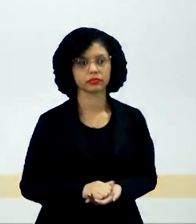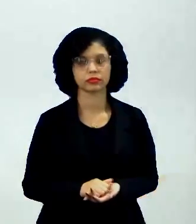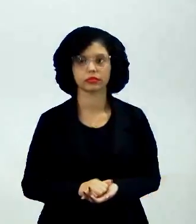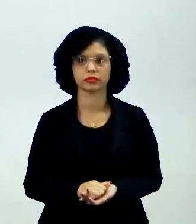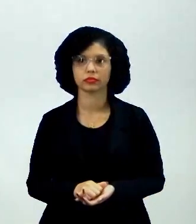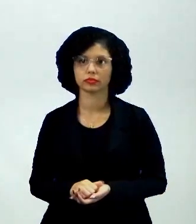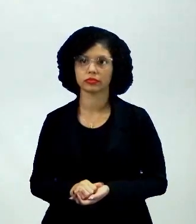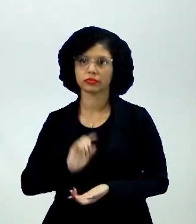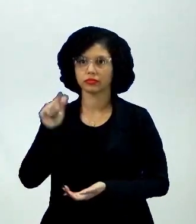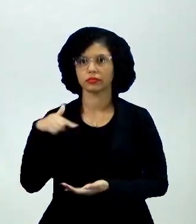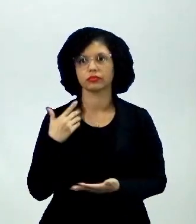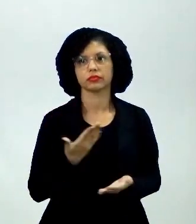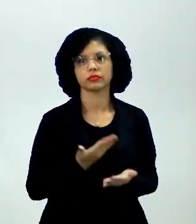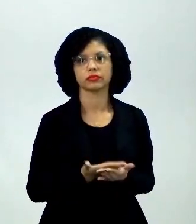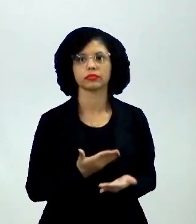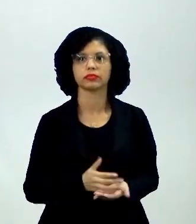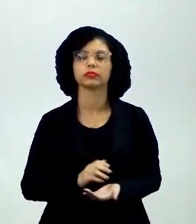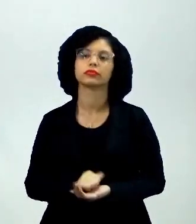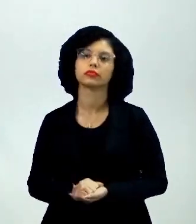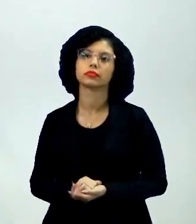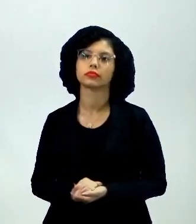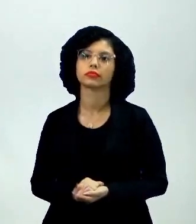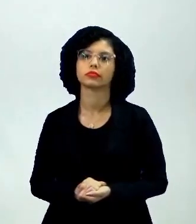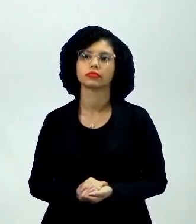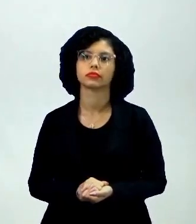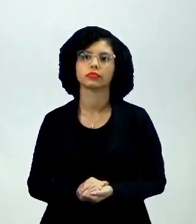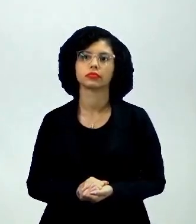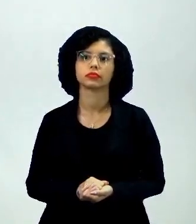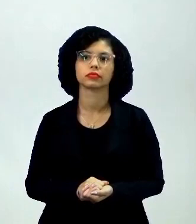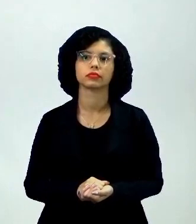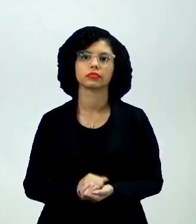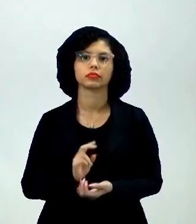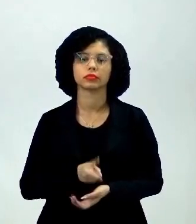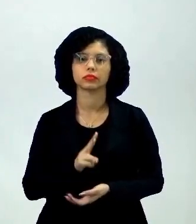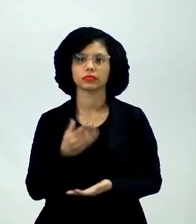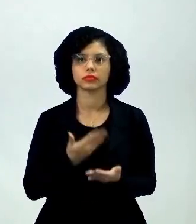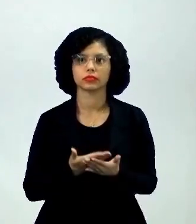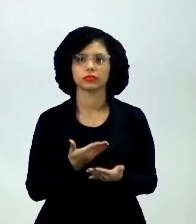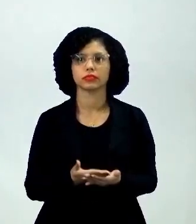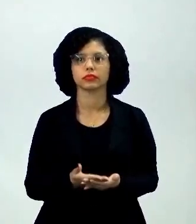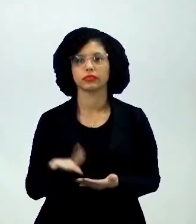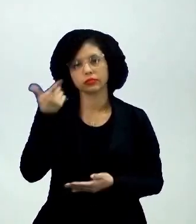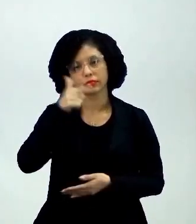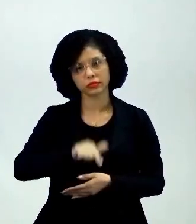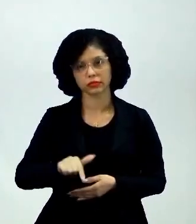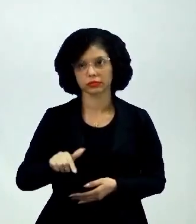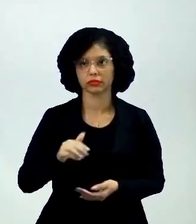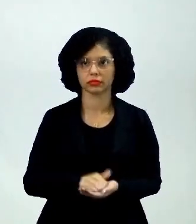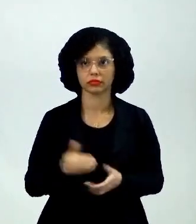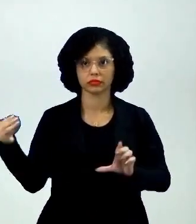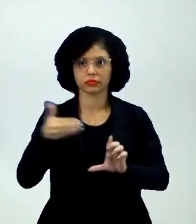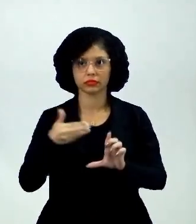continuidade. Na próxima aula, a gente continua essa aula. Quer rever essa aula